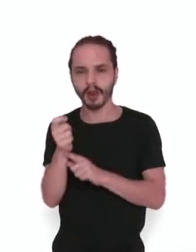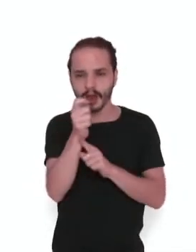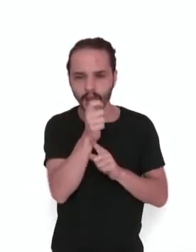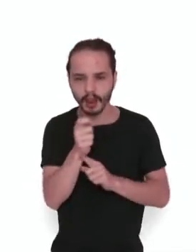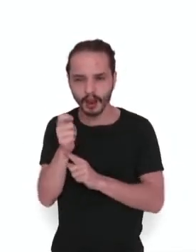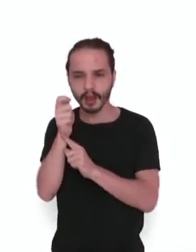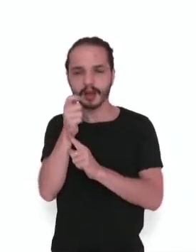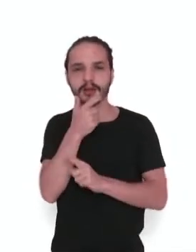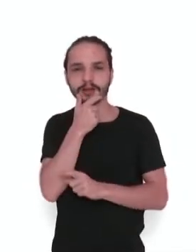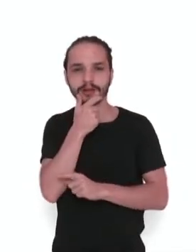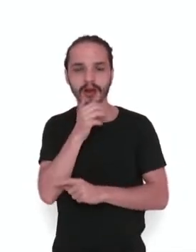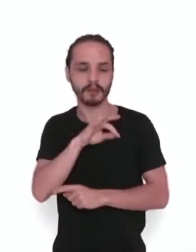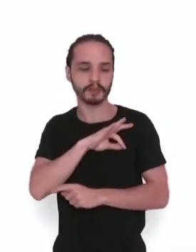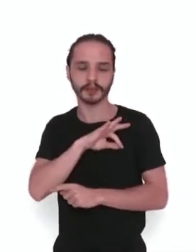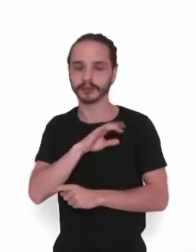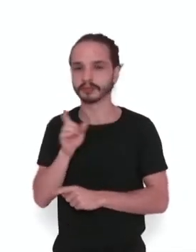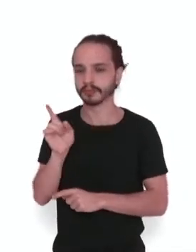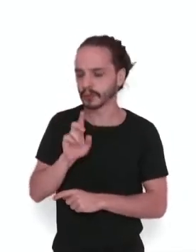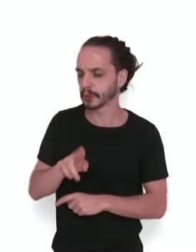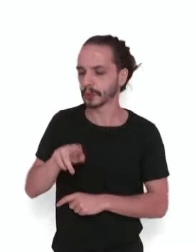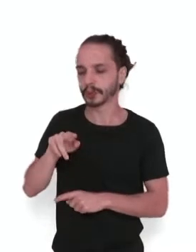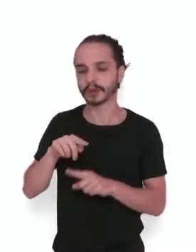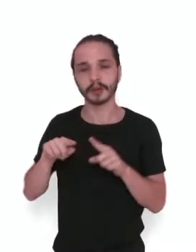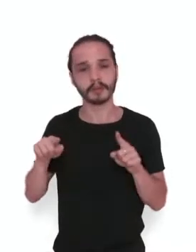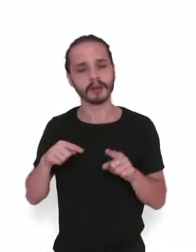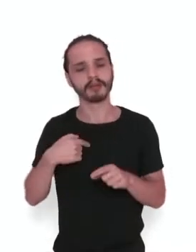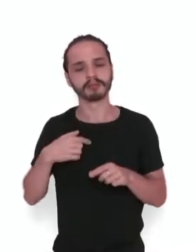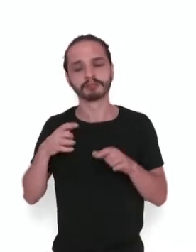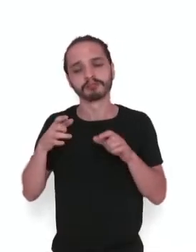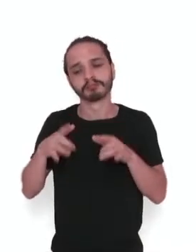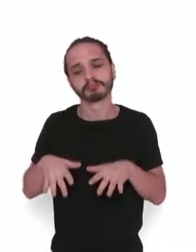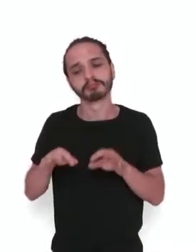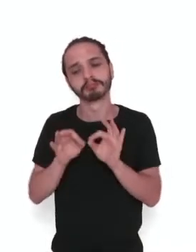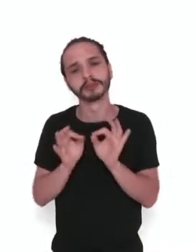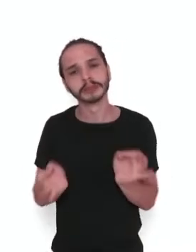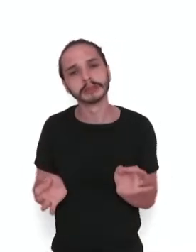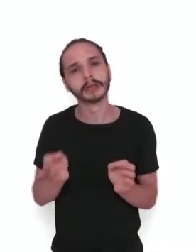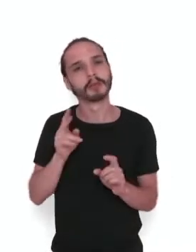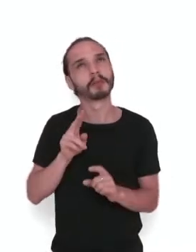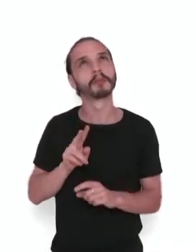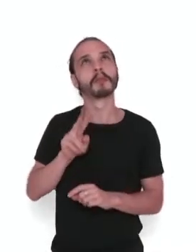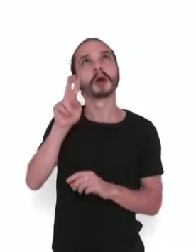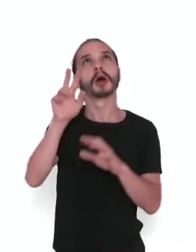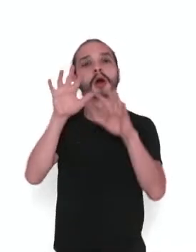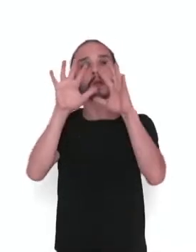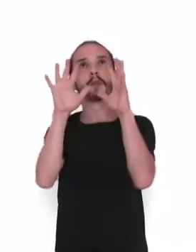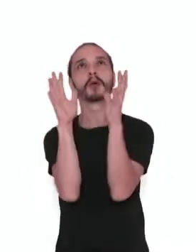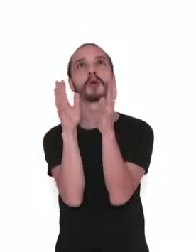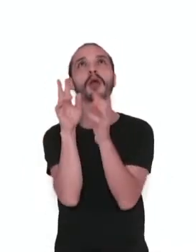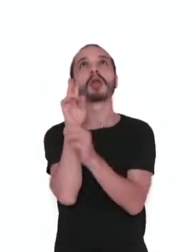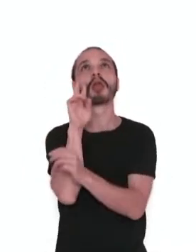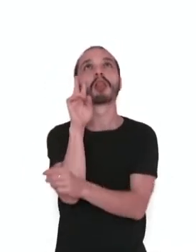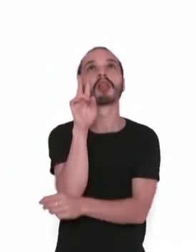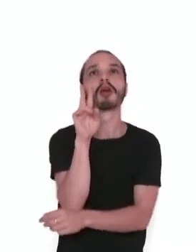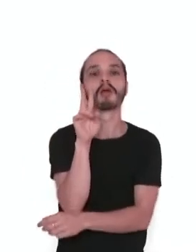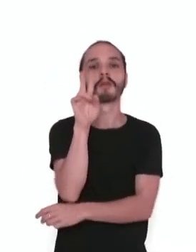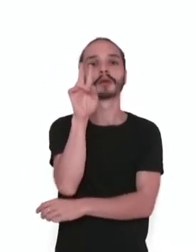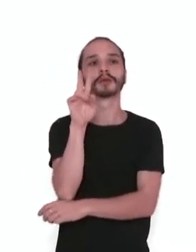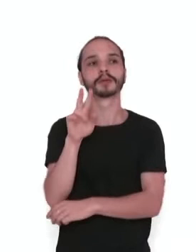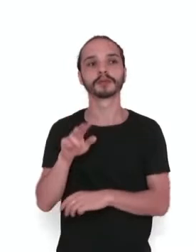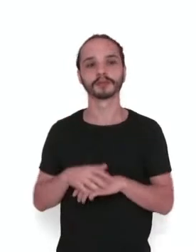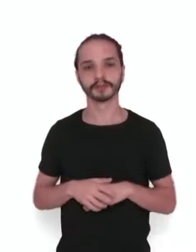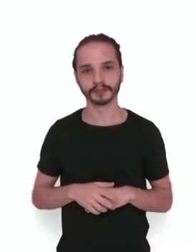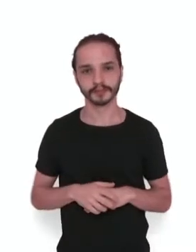secreto inglês. Mas nos resta a simplicidade de quem olha o mundo de baixo para cima.